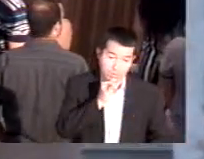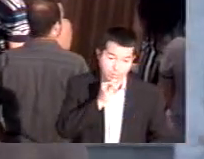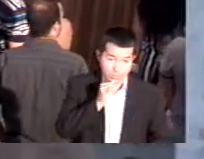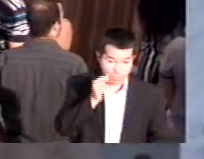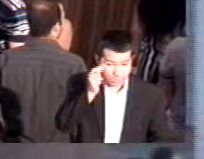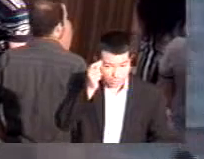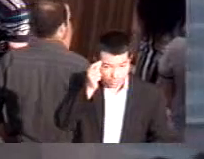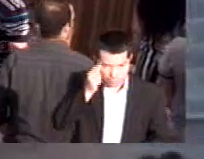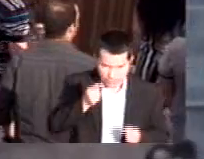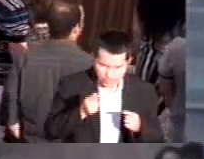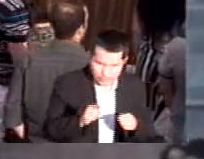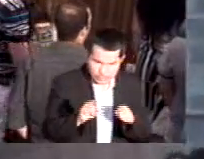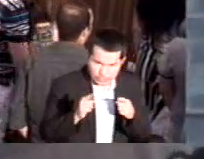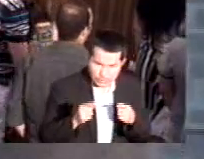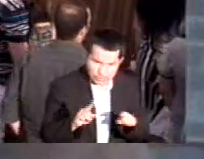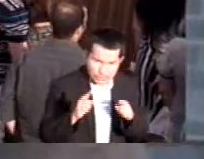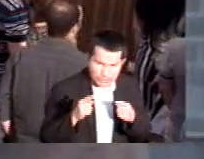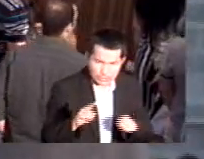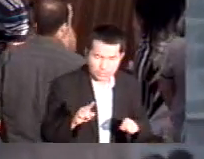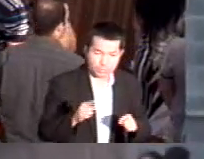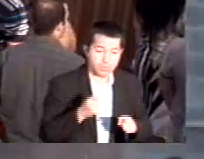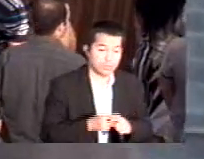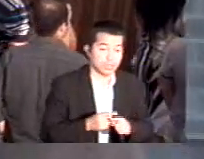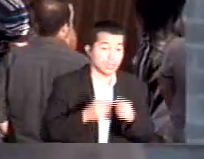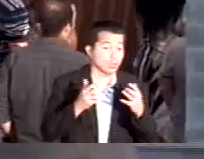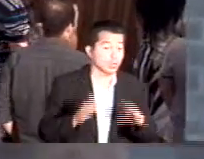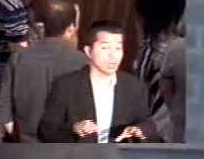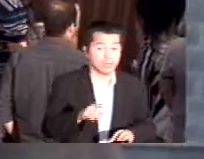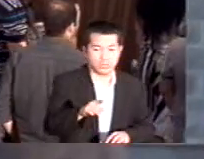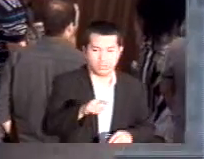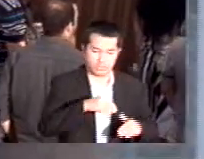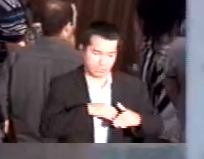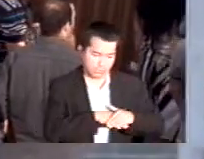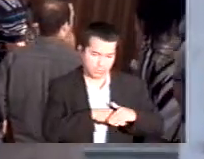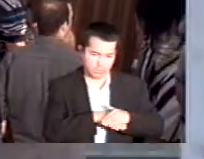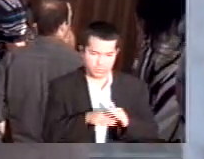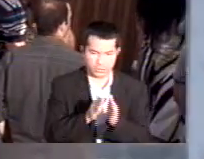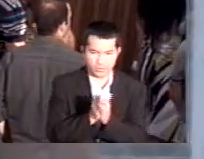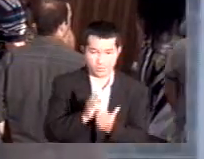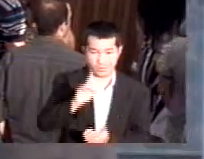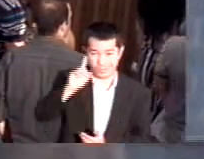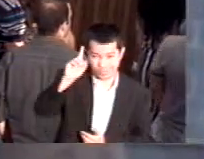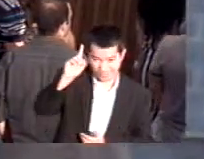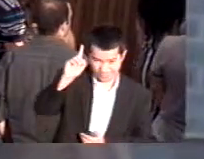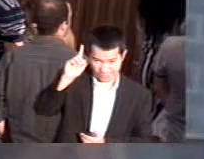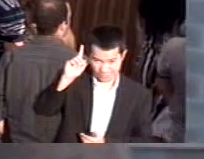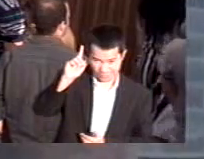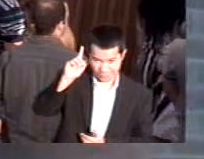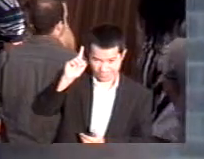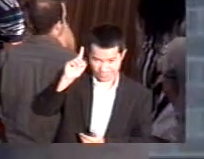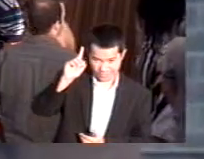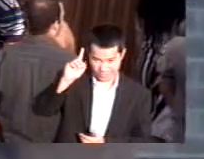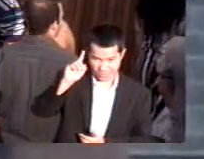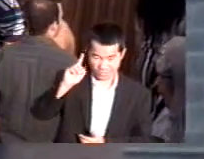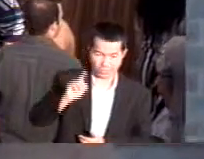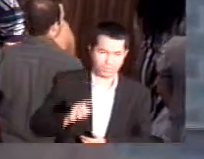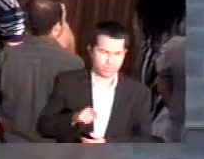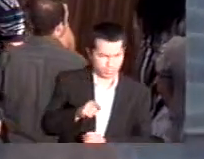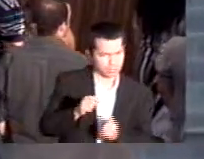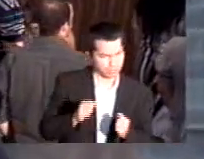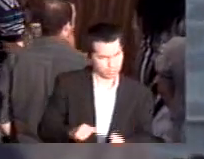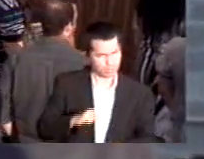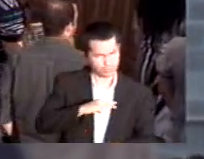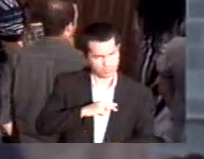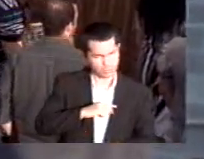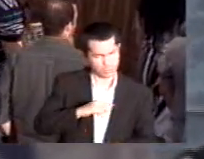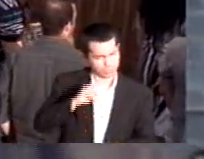tempo de guardar a palavra de Deus no teu coração. Então isso aqui é remédio para você. Separa um tempo para